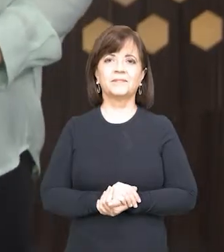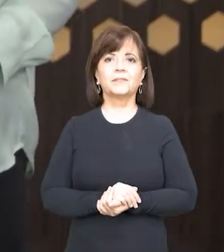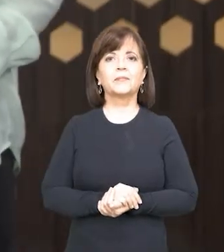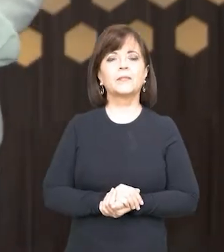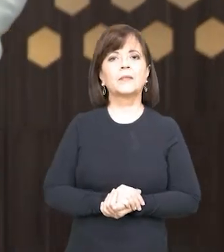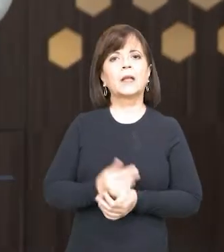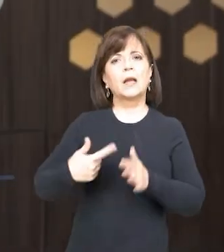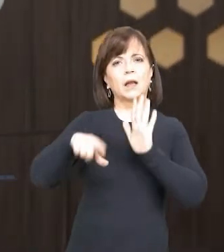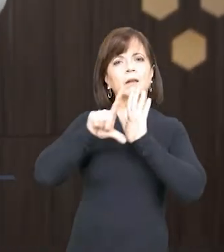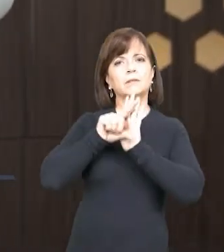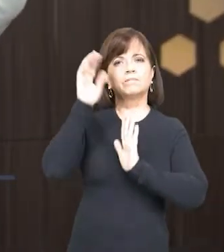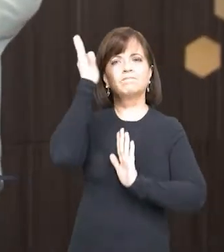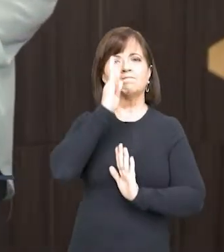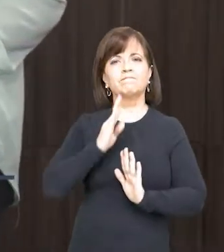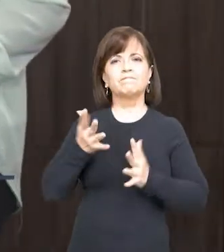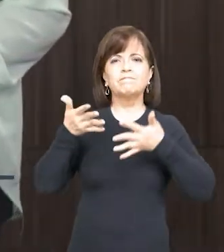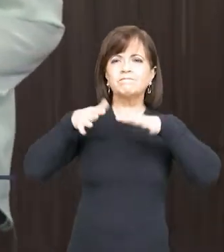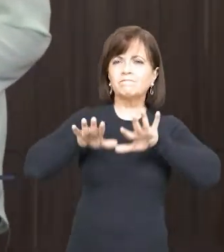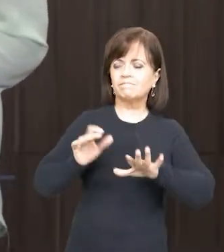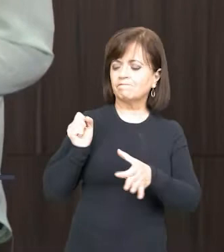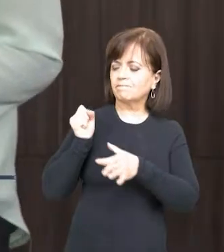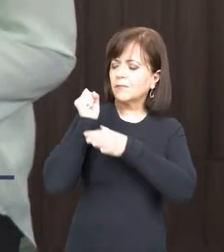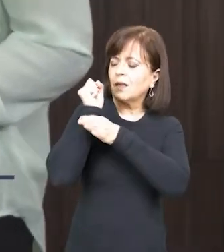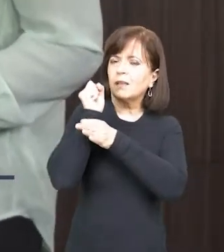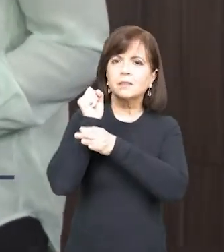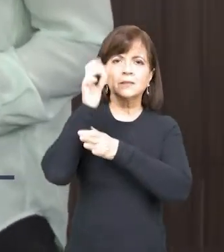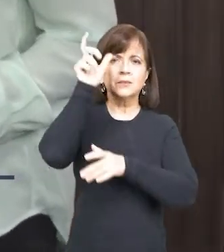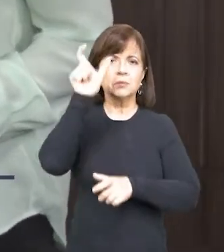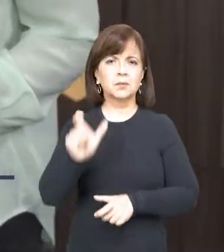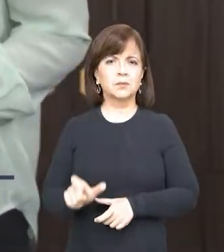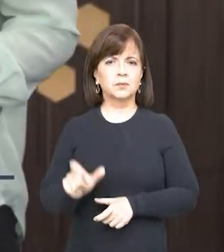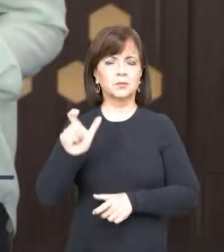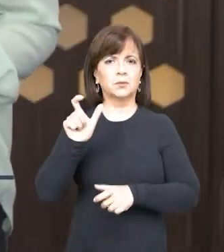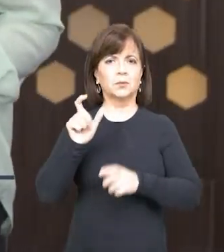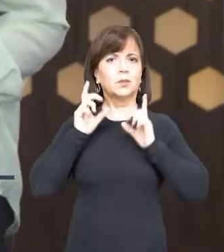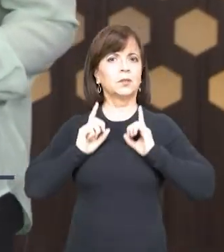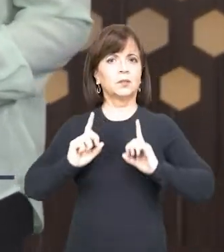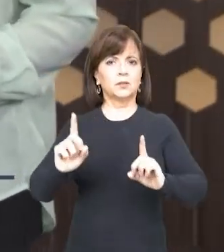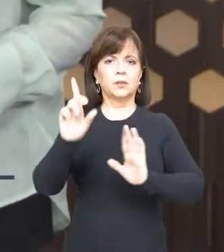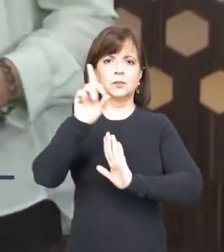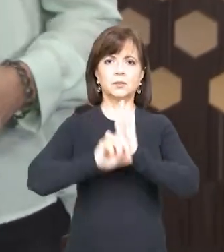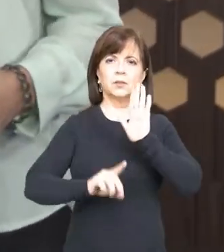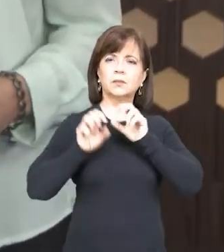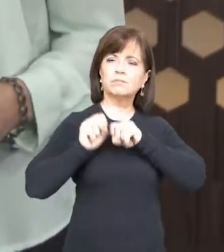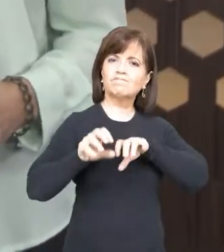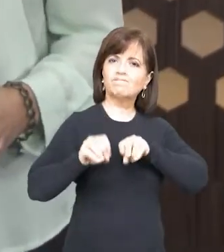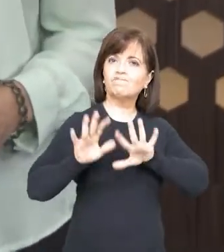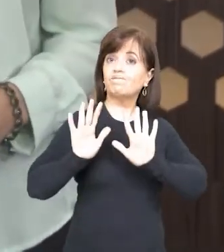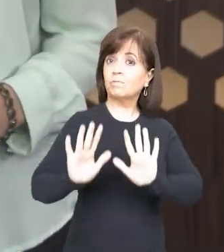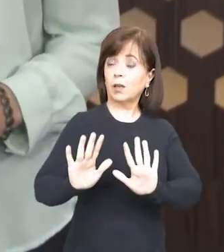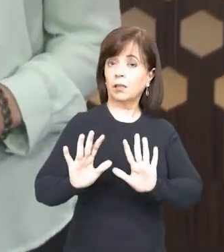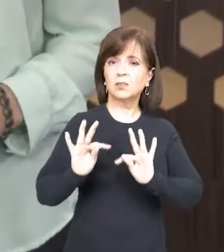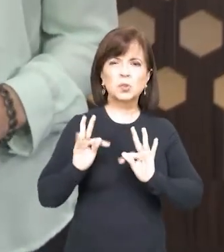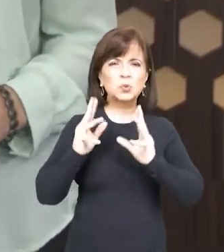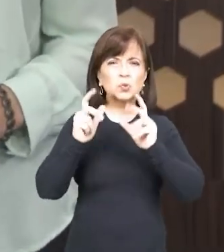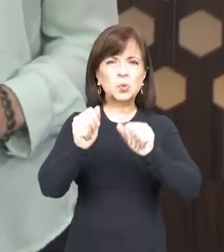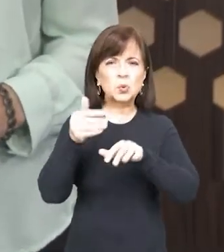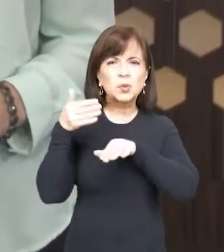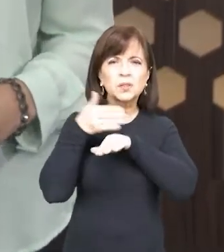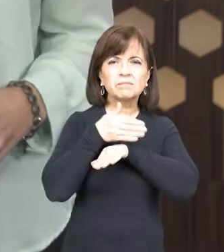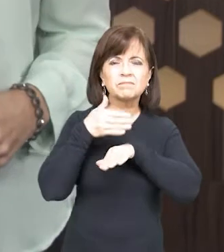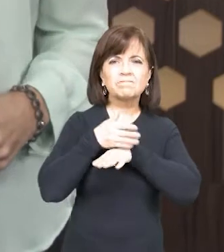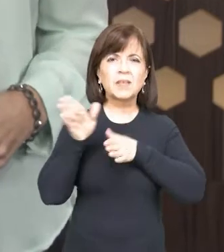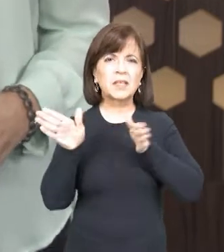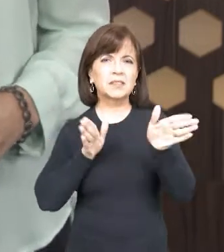Embora a Lei Brasileira de Inclusão assegure à pessoa com deficiência o direito à educação, nem todos têm acesso a um sistema